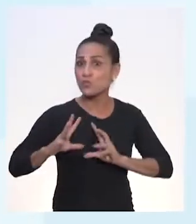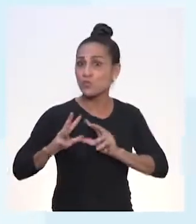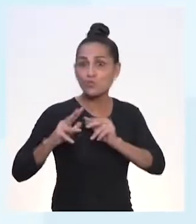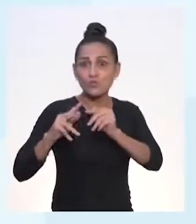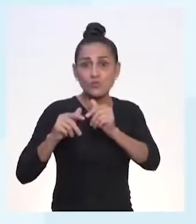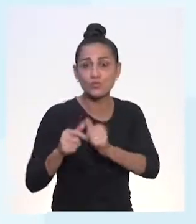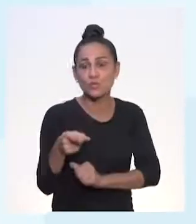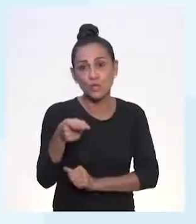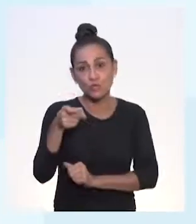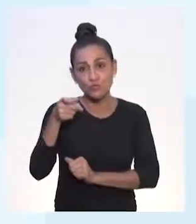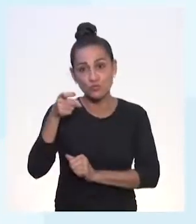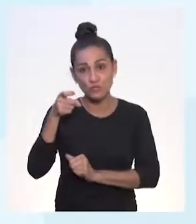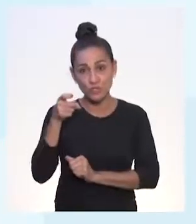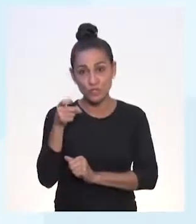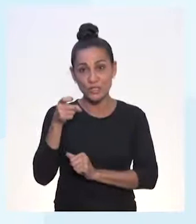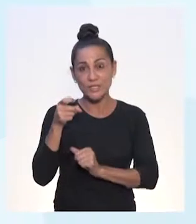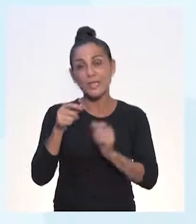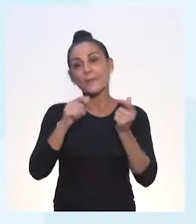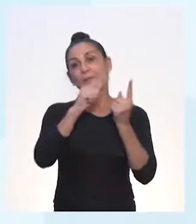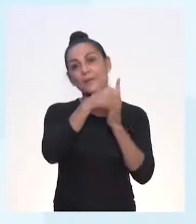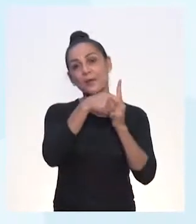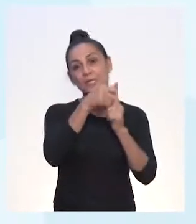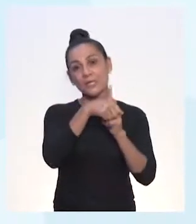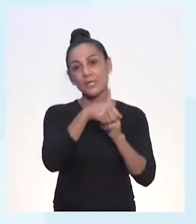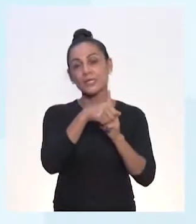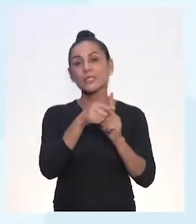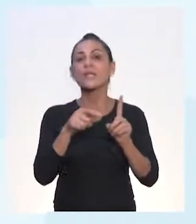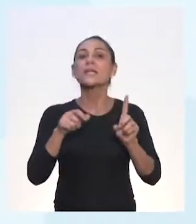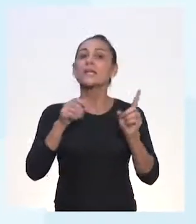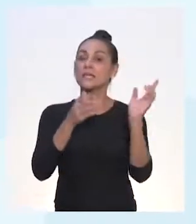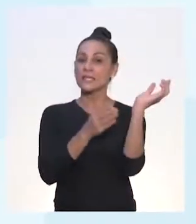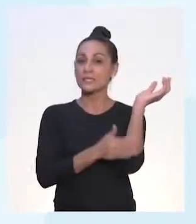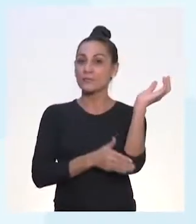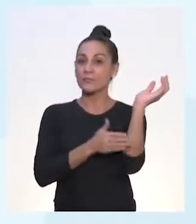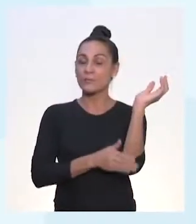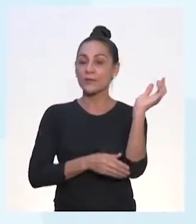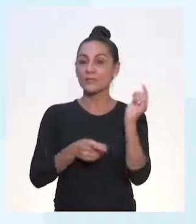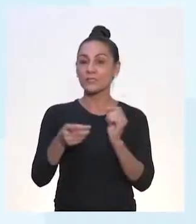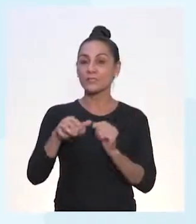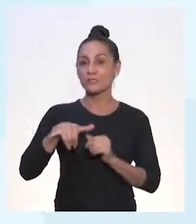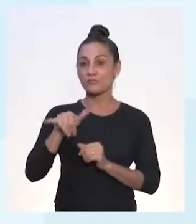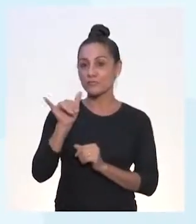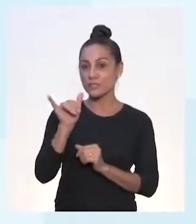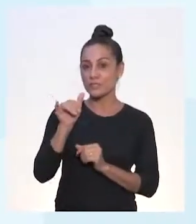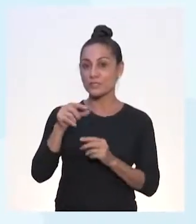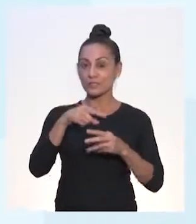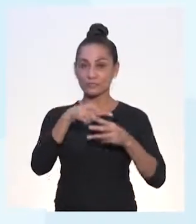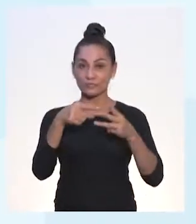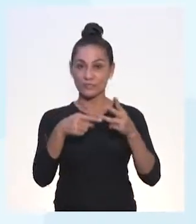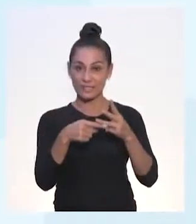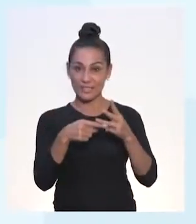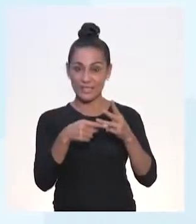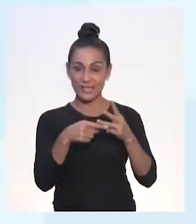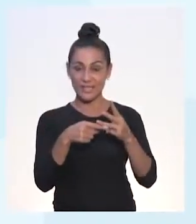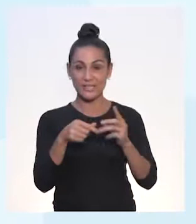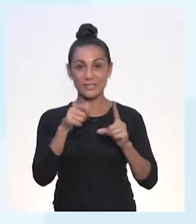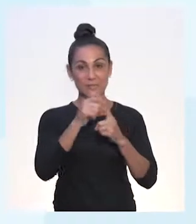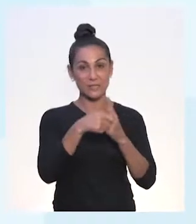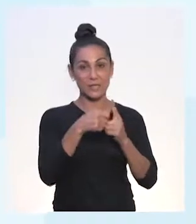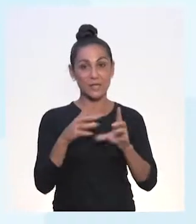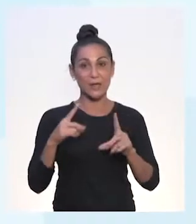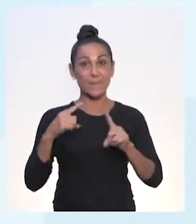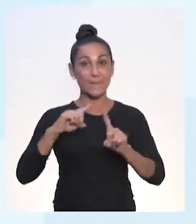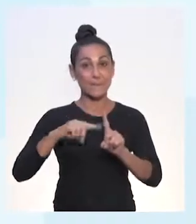o x para a banana e o y para o abacaxi. Aí o que eu tenho? 3 bananas mais o